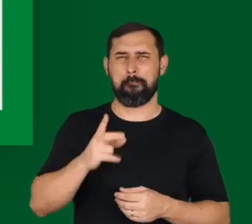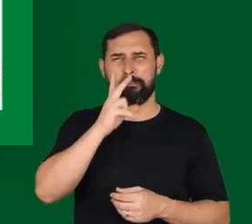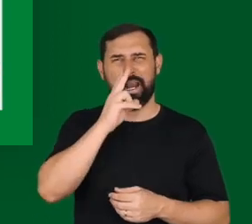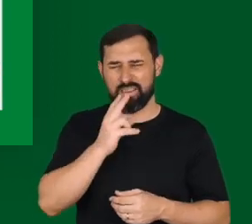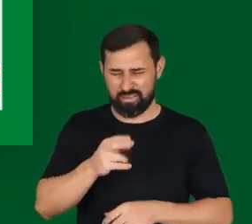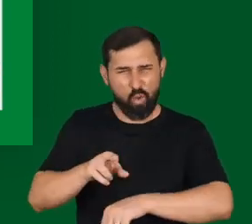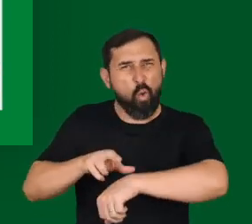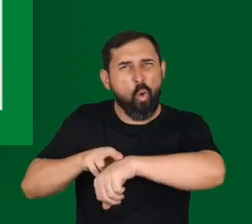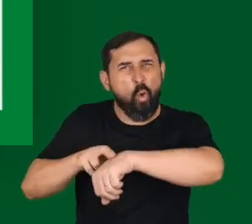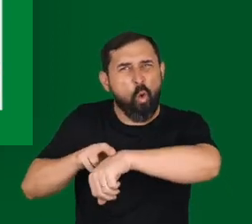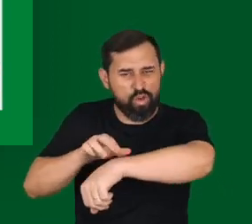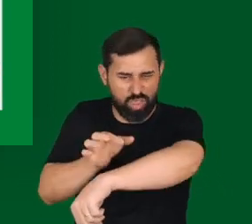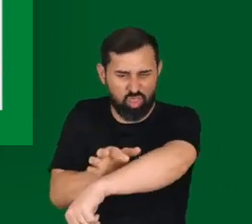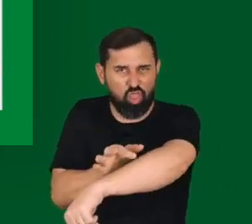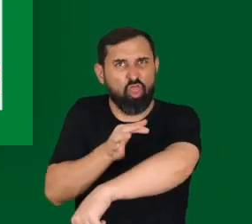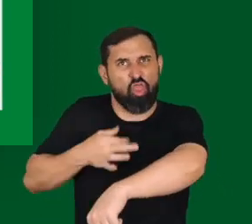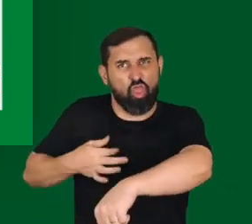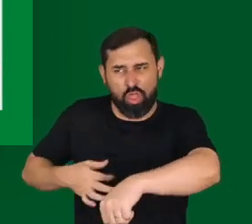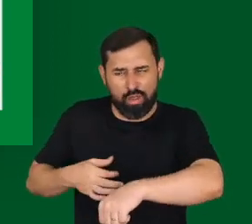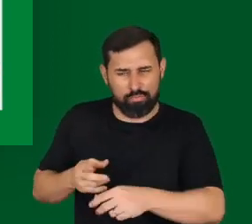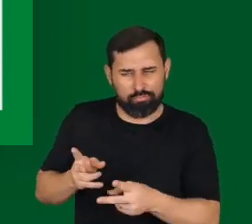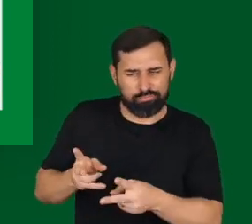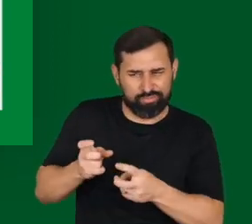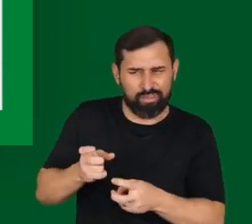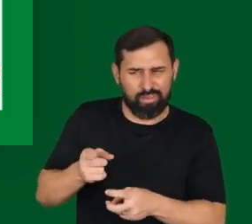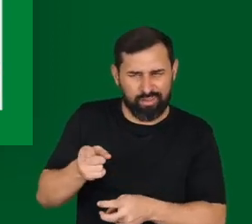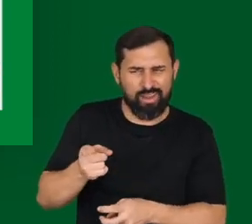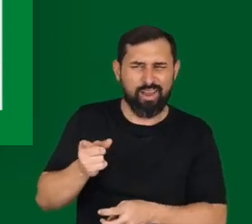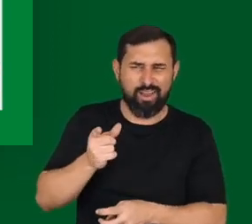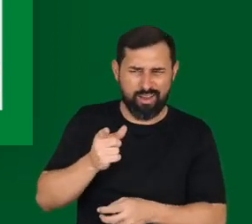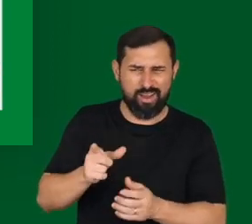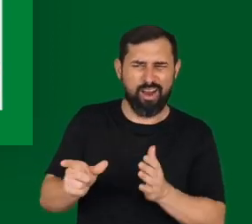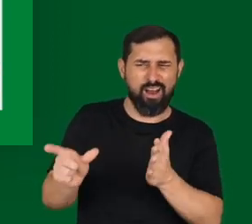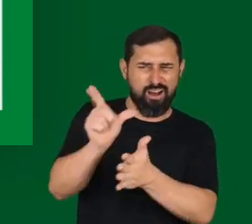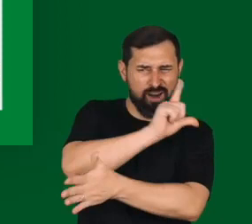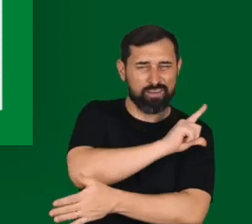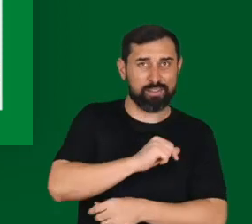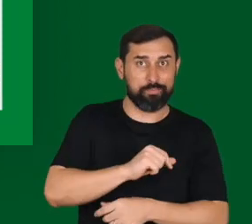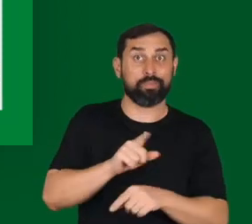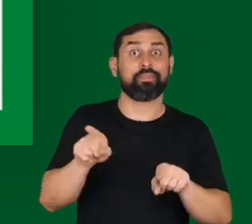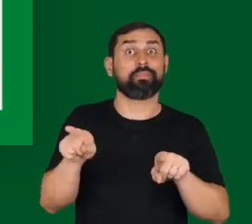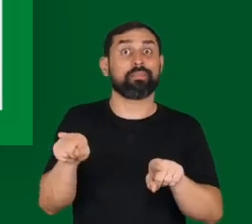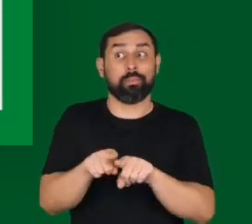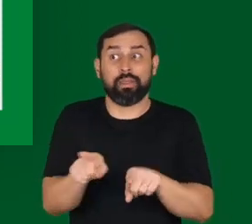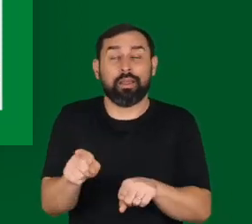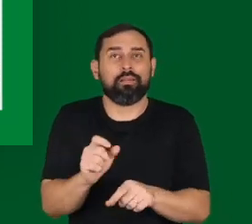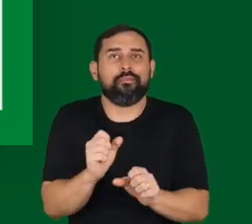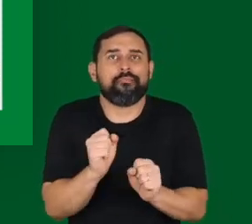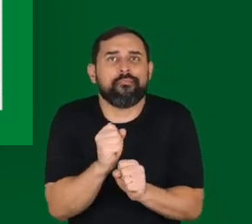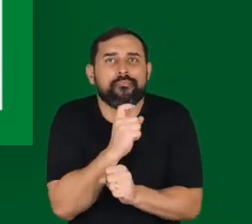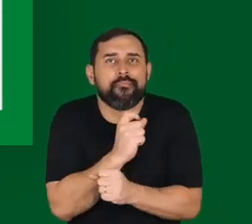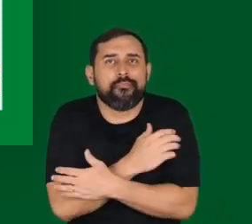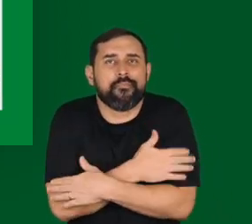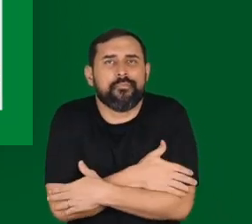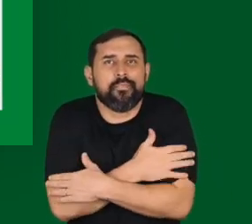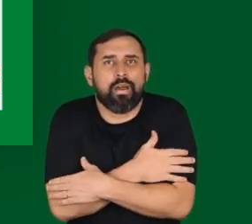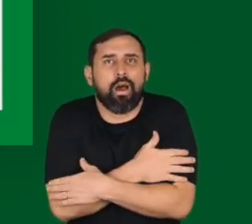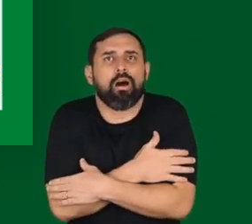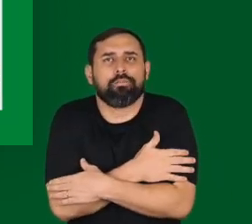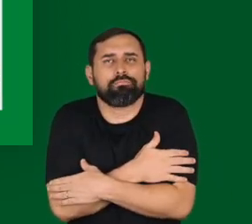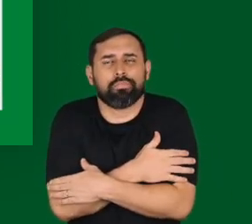antigos ali, já roxo, então a gente observa. Tá? E lembrar de aquecer essa vítima.